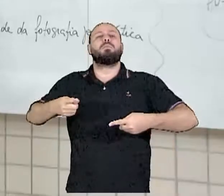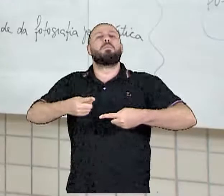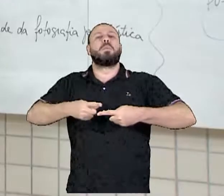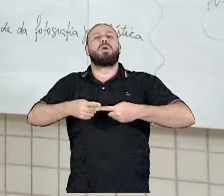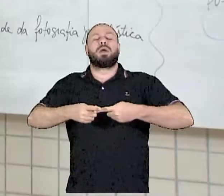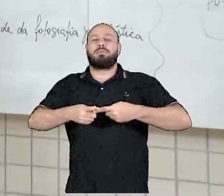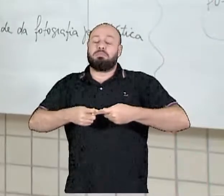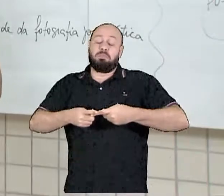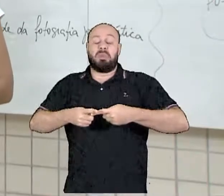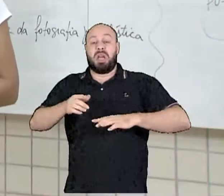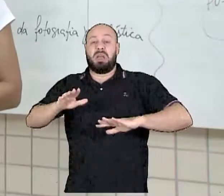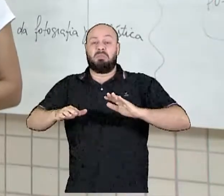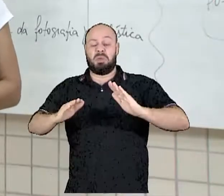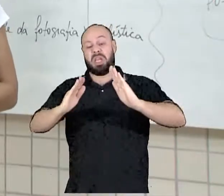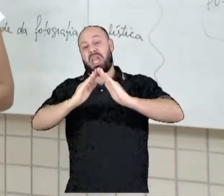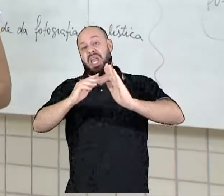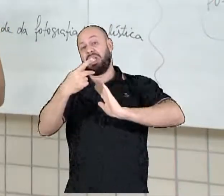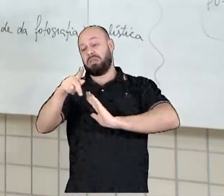Para a sua casa.